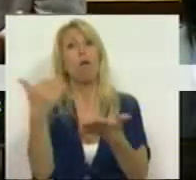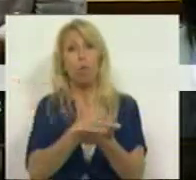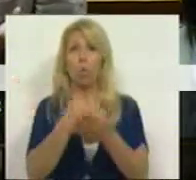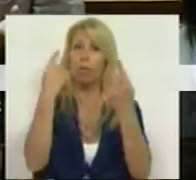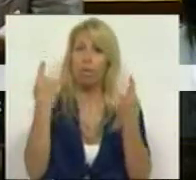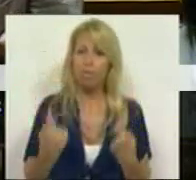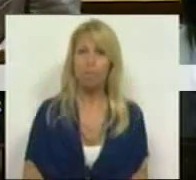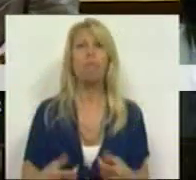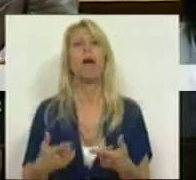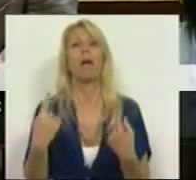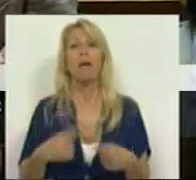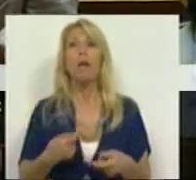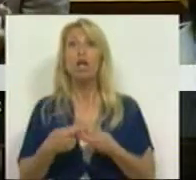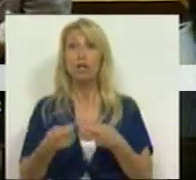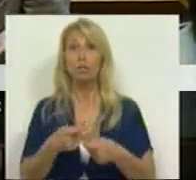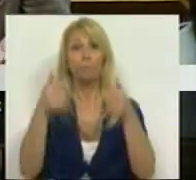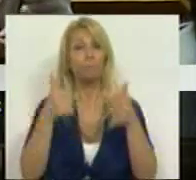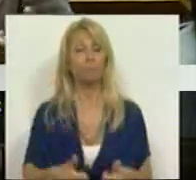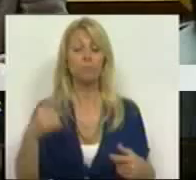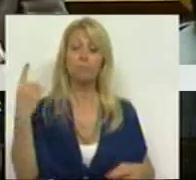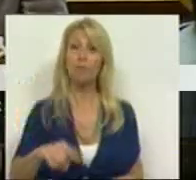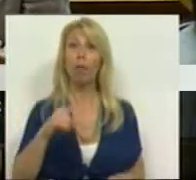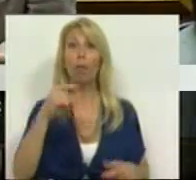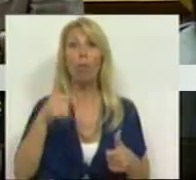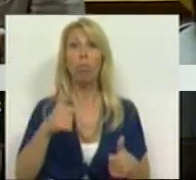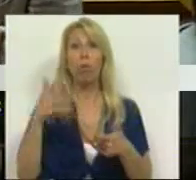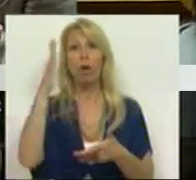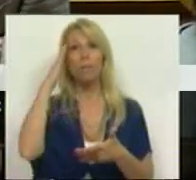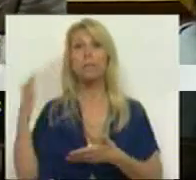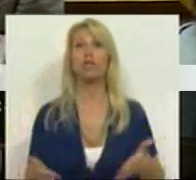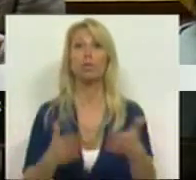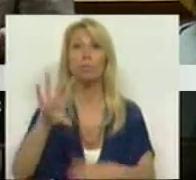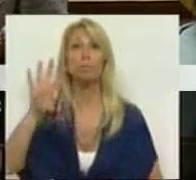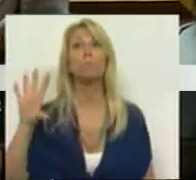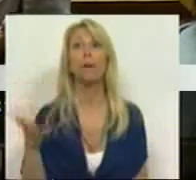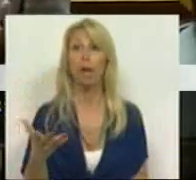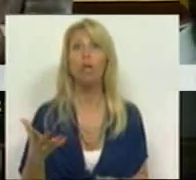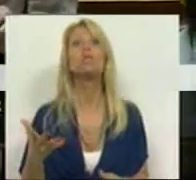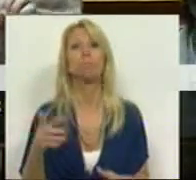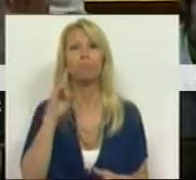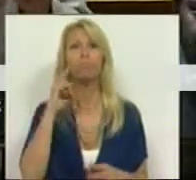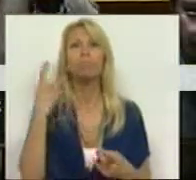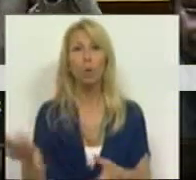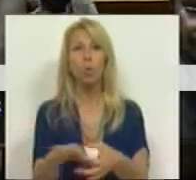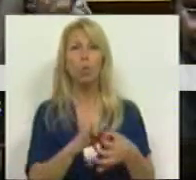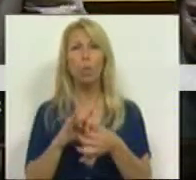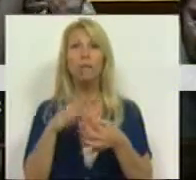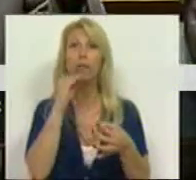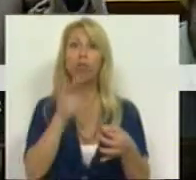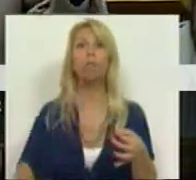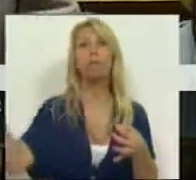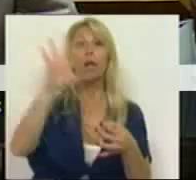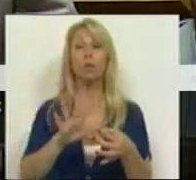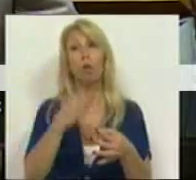reconhece, têm uma capacidade estratégica para o país e são garantia de coesão territorial. Ora, se fosse para defender